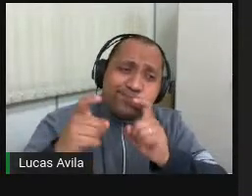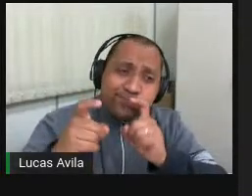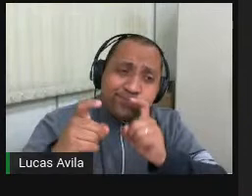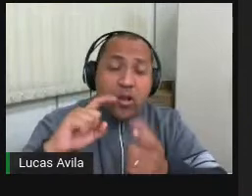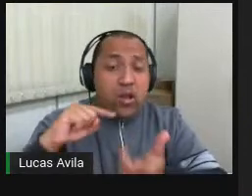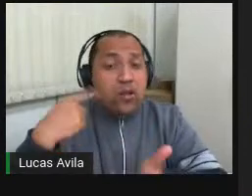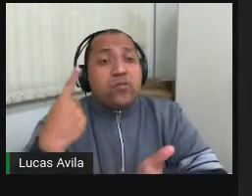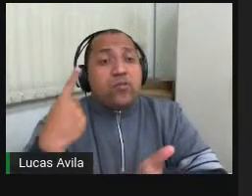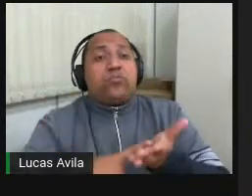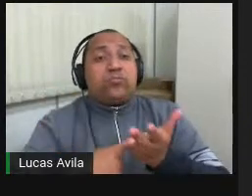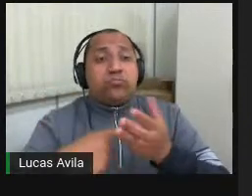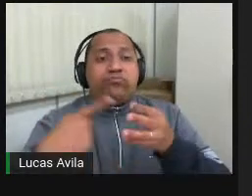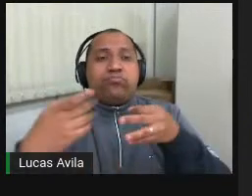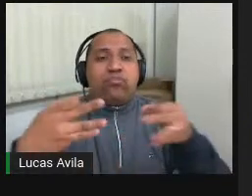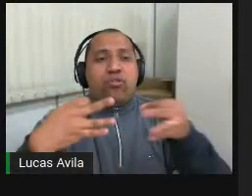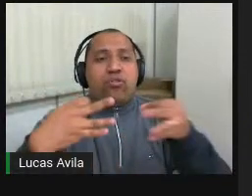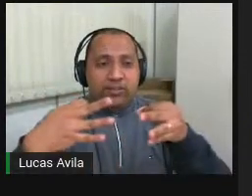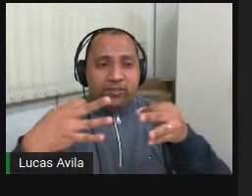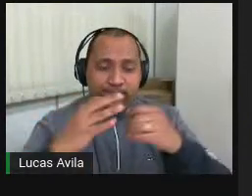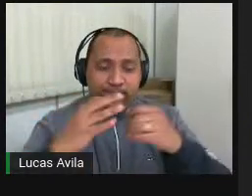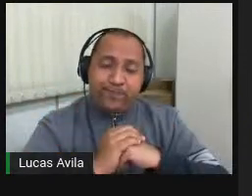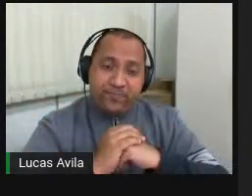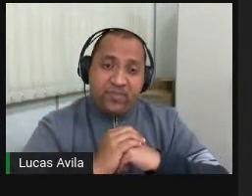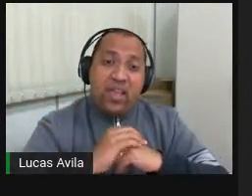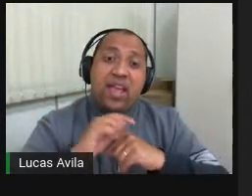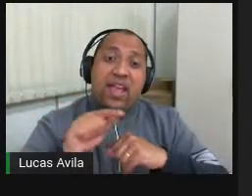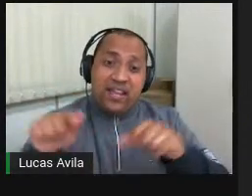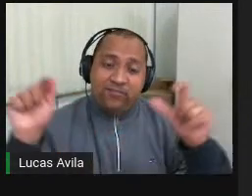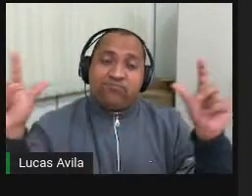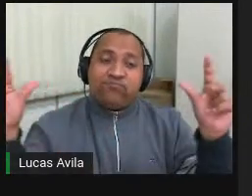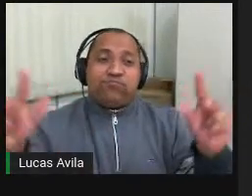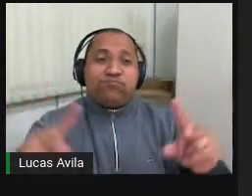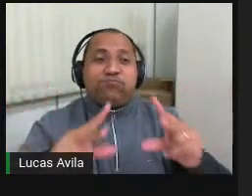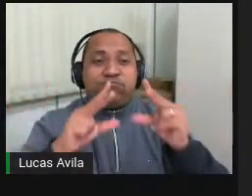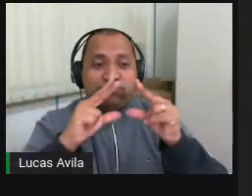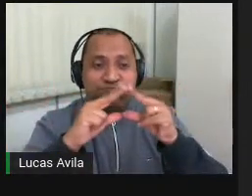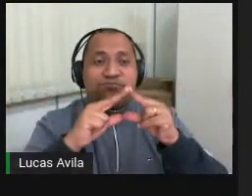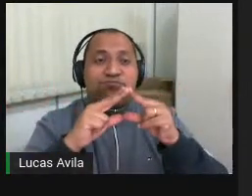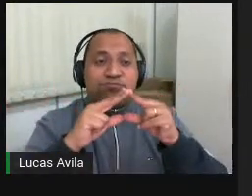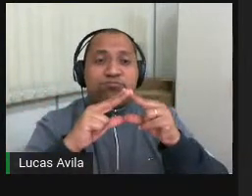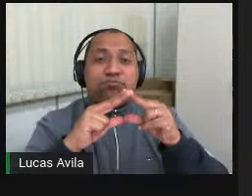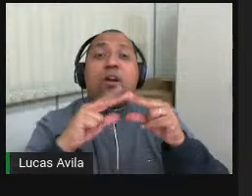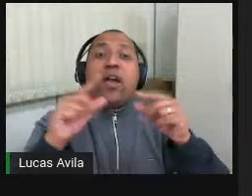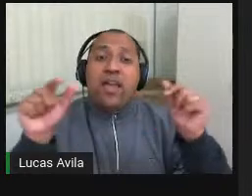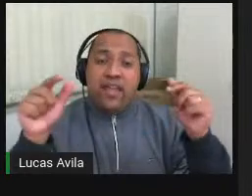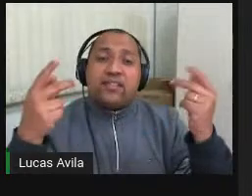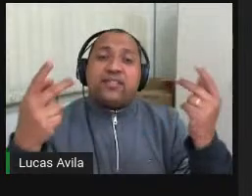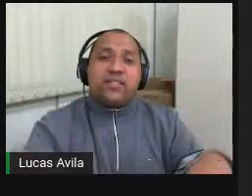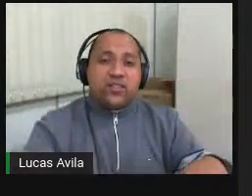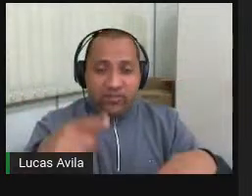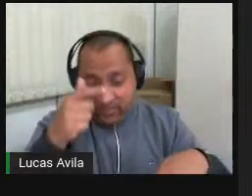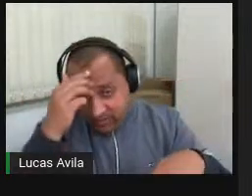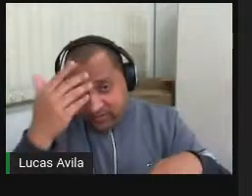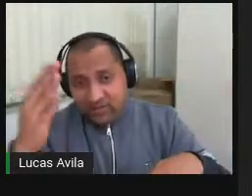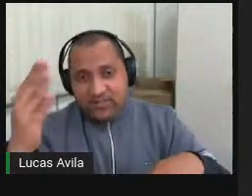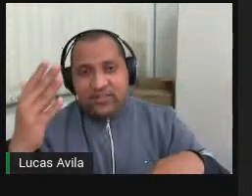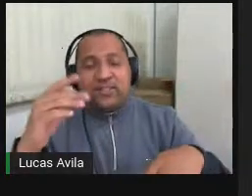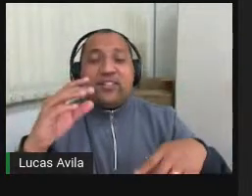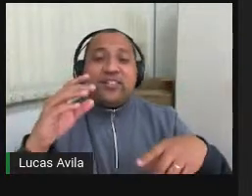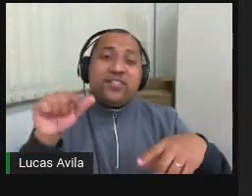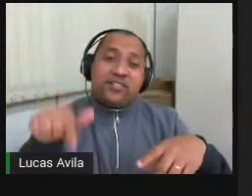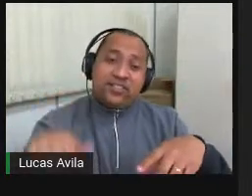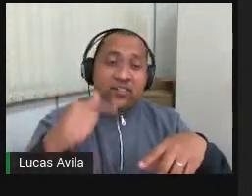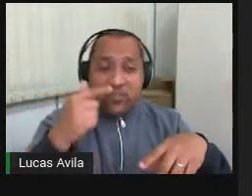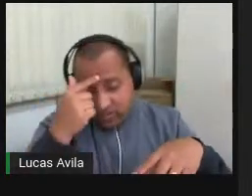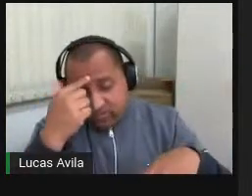grande projeto. E a Torre Eiffel, eu faço uma analogia como se fosse a nossa Unipampa. A nossa grande Unipampa